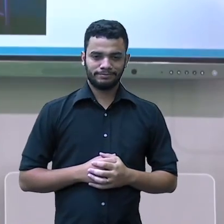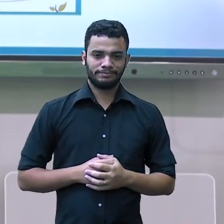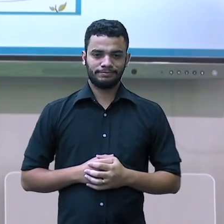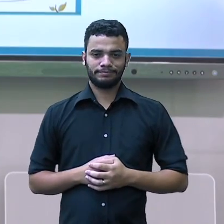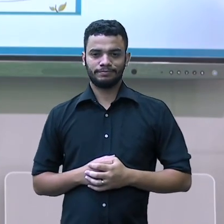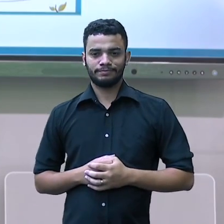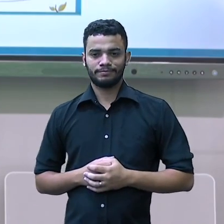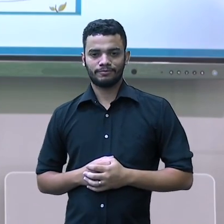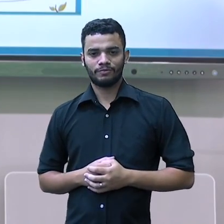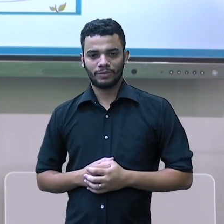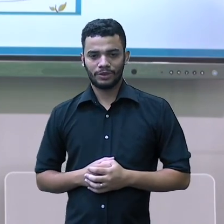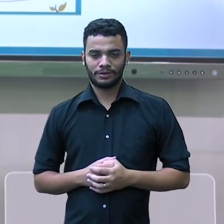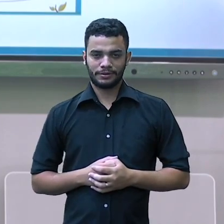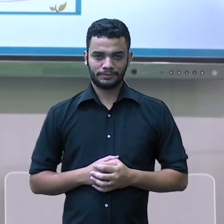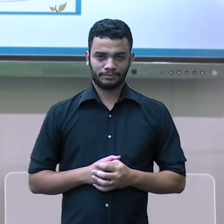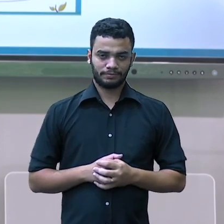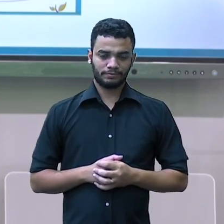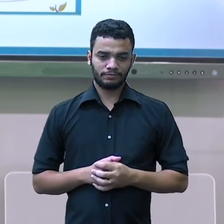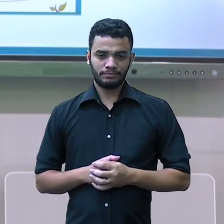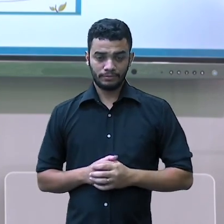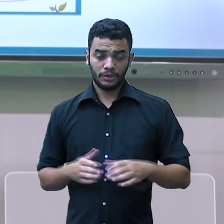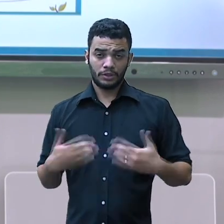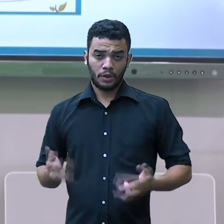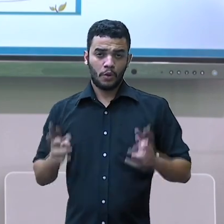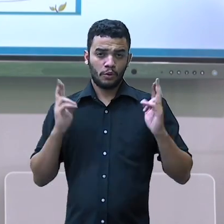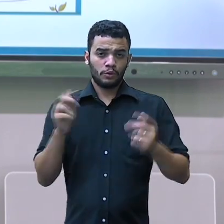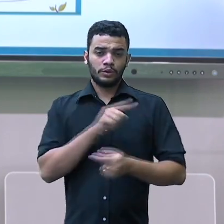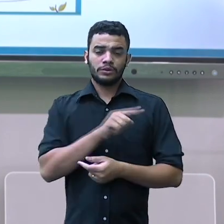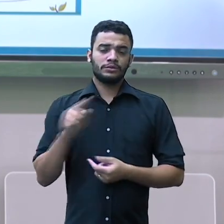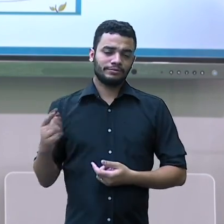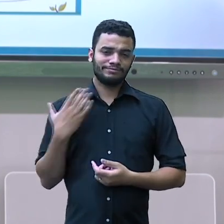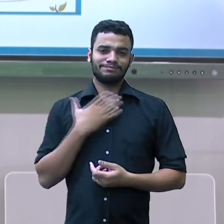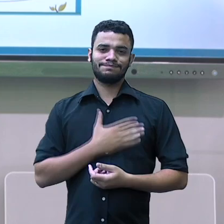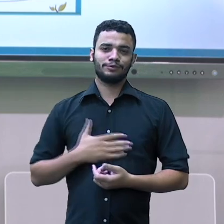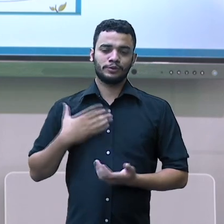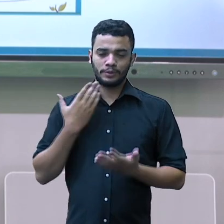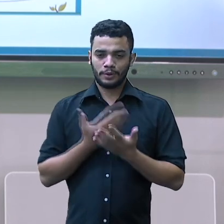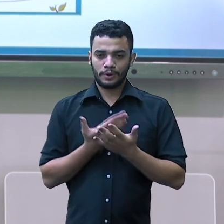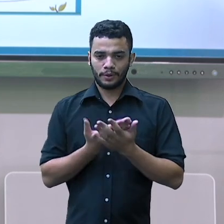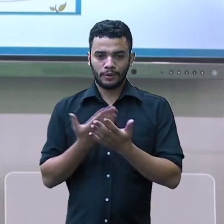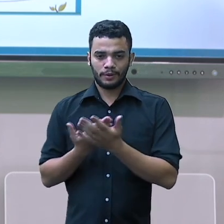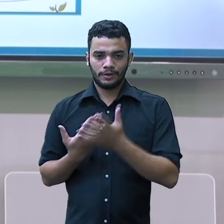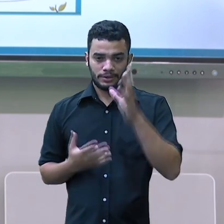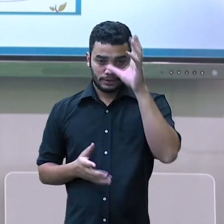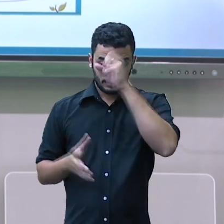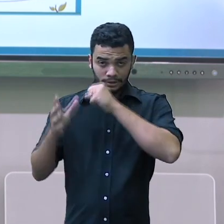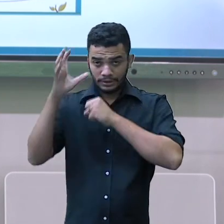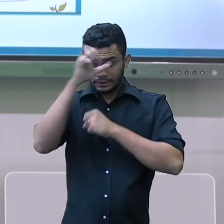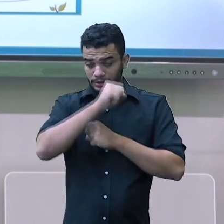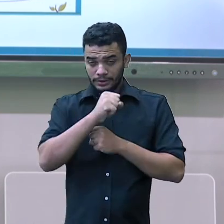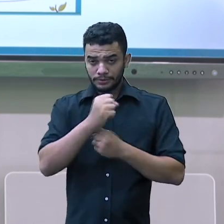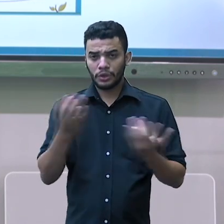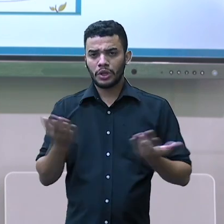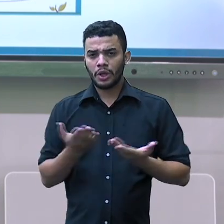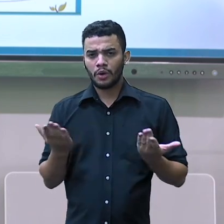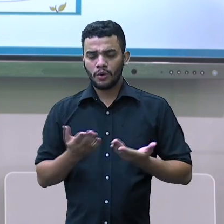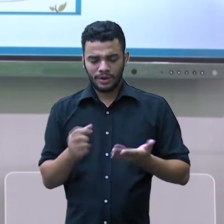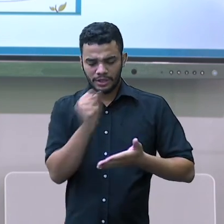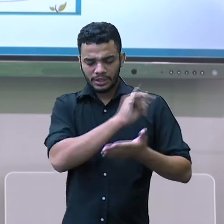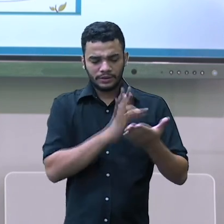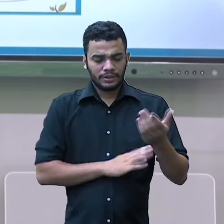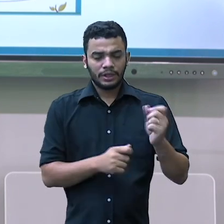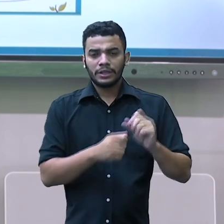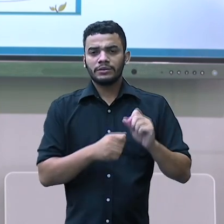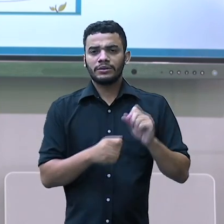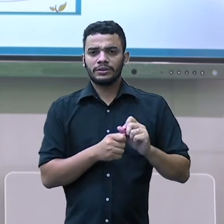cidade de Governador Valadares. Espero que vocês tenham gostado da nossa aula de hoje e para acessar as nossas atividades